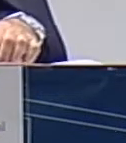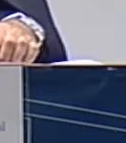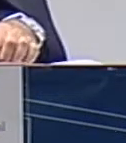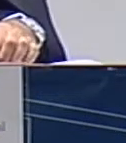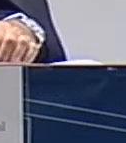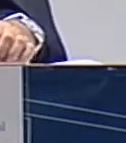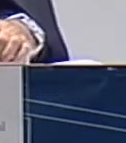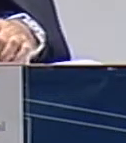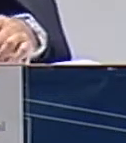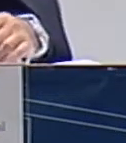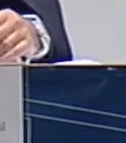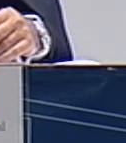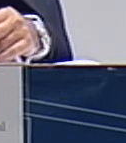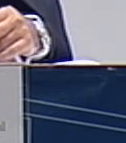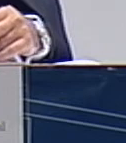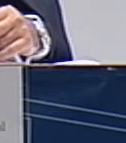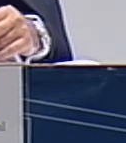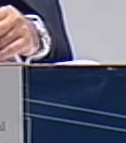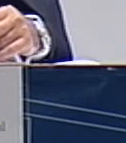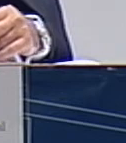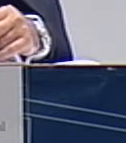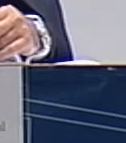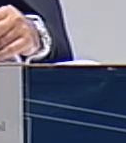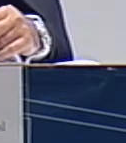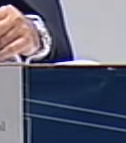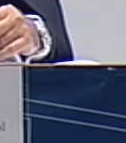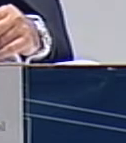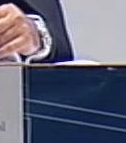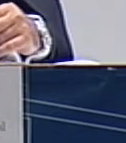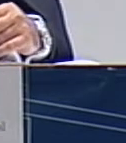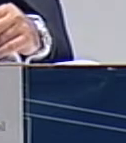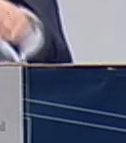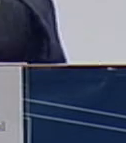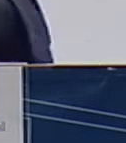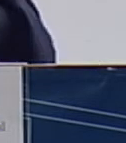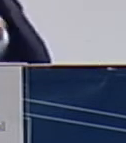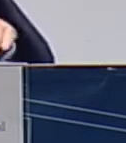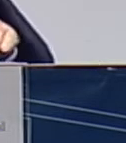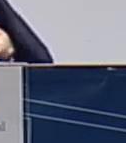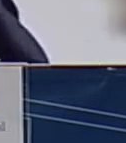Eu convido agora o doutor Márcio